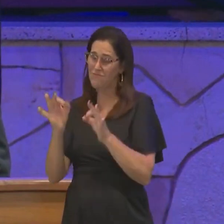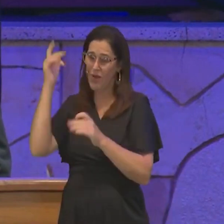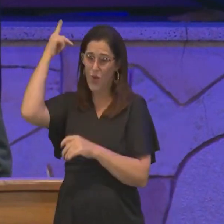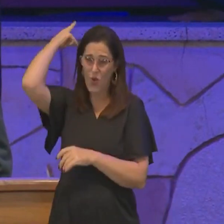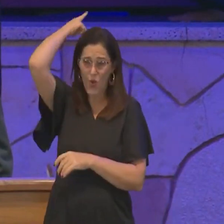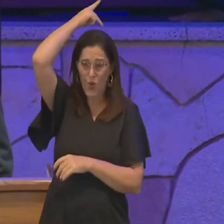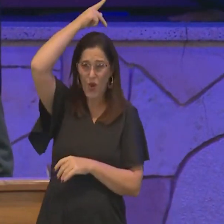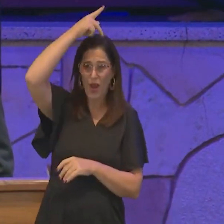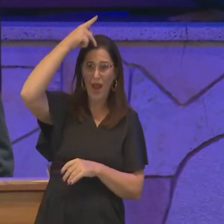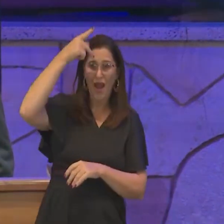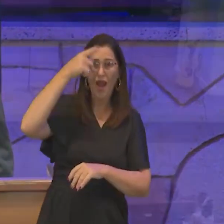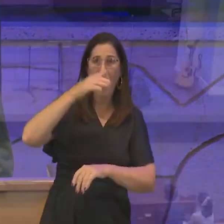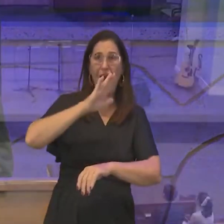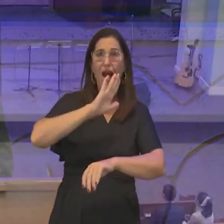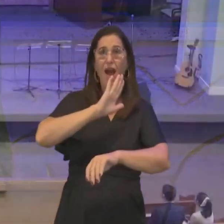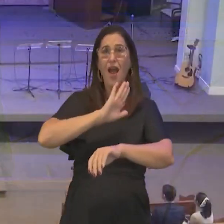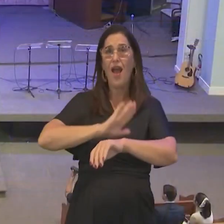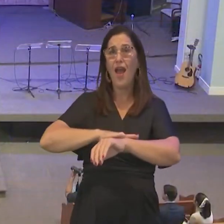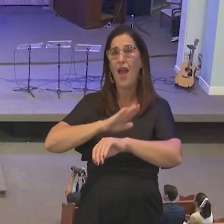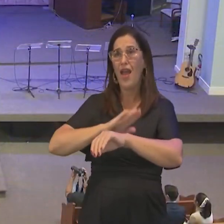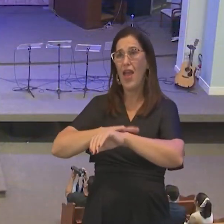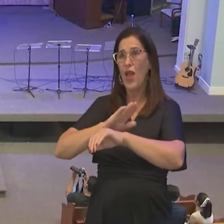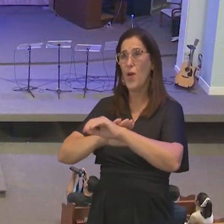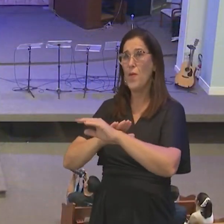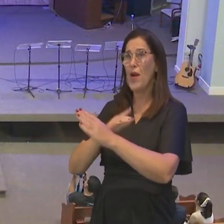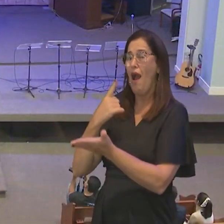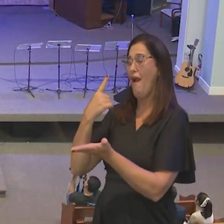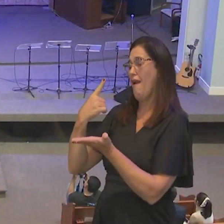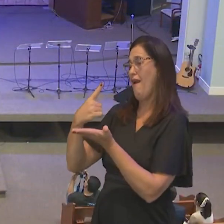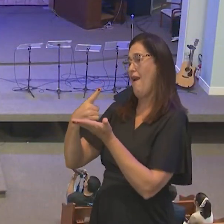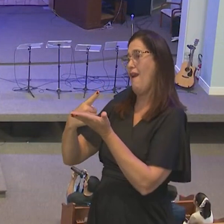santo lugar, eu